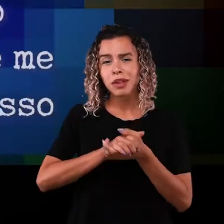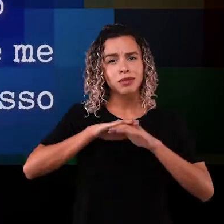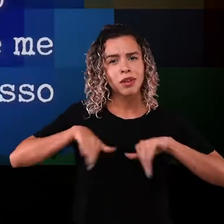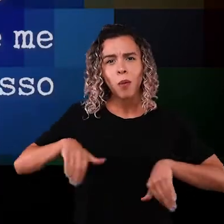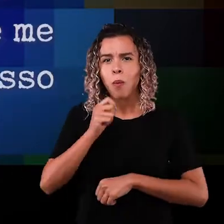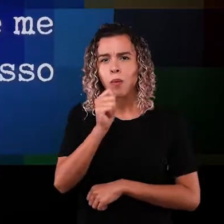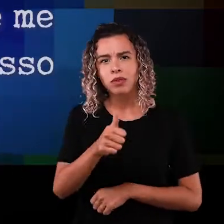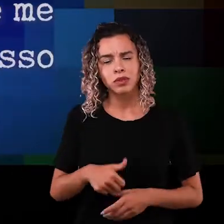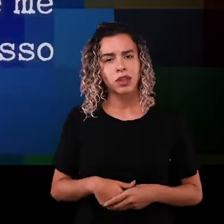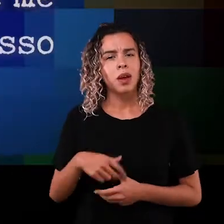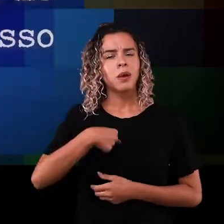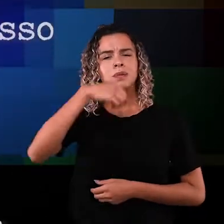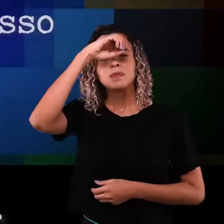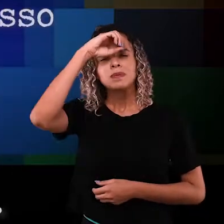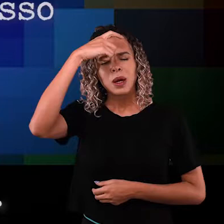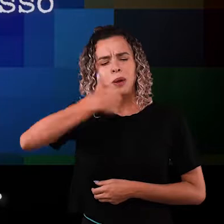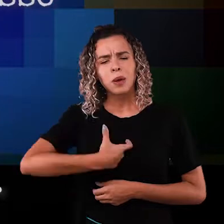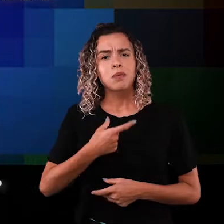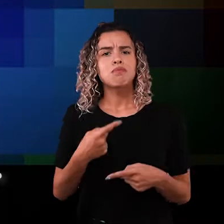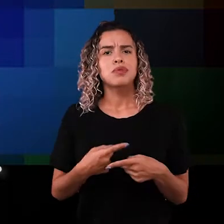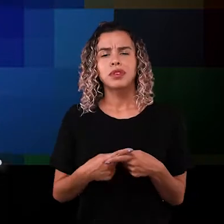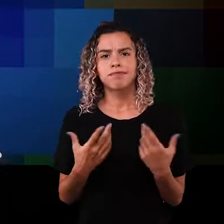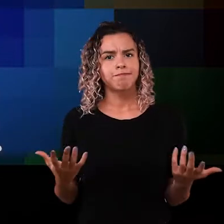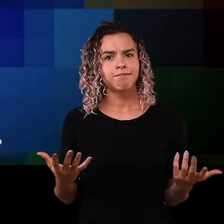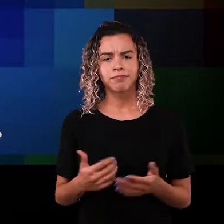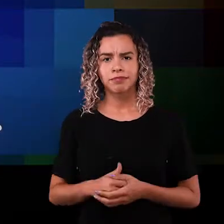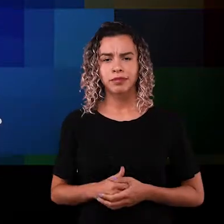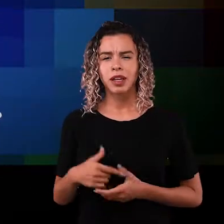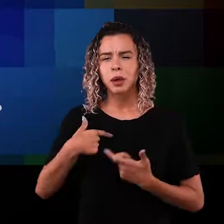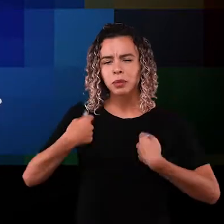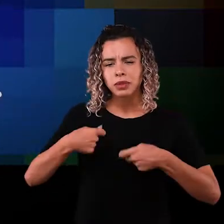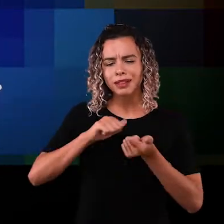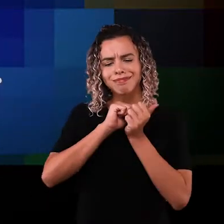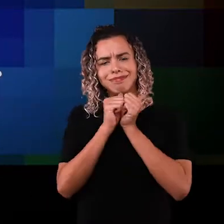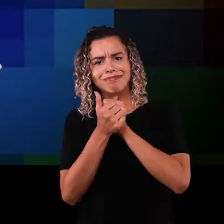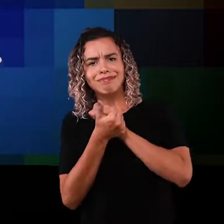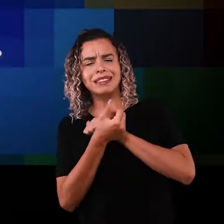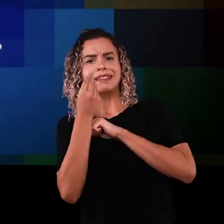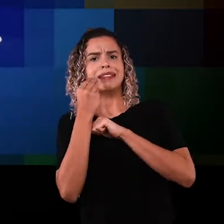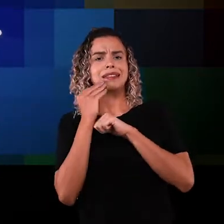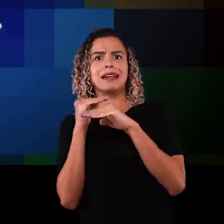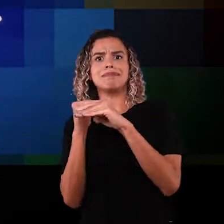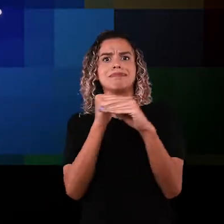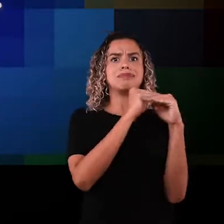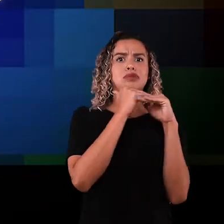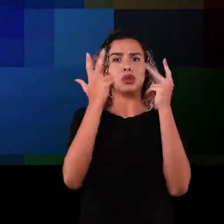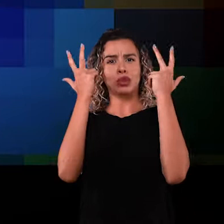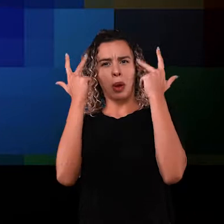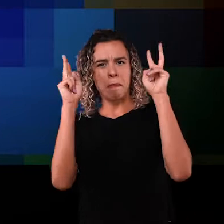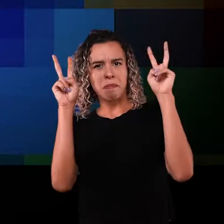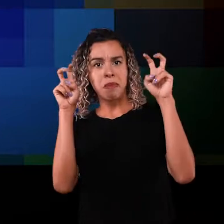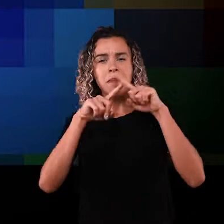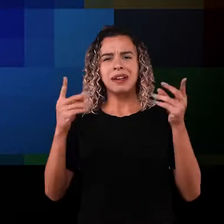casamento quase acaba e eu não sabia por que eu era como era. Tive que me adaptar para parecer mais normal e isso me